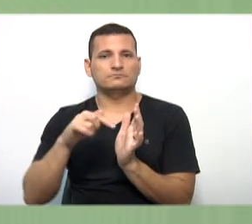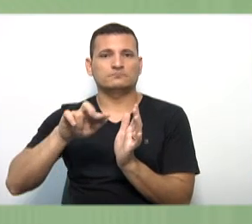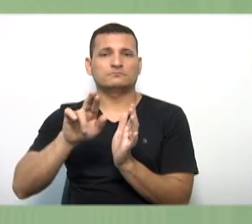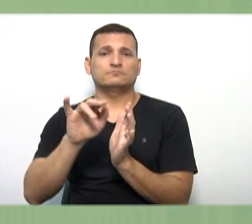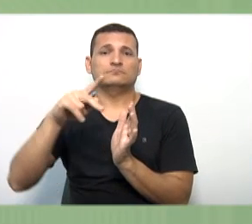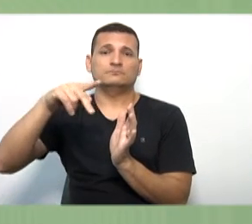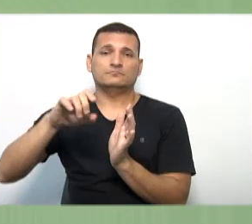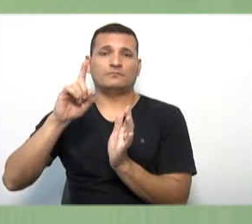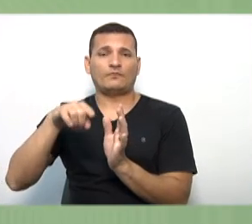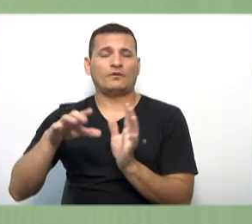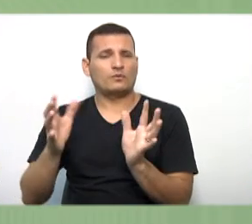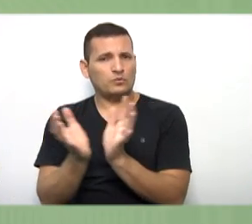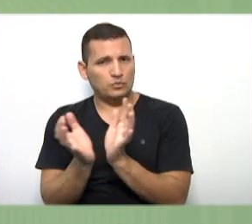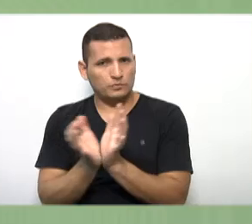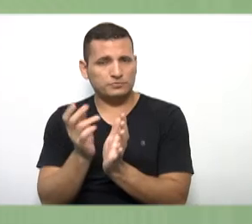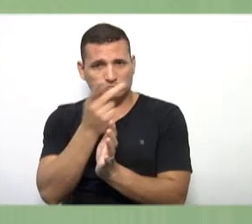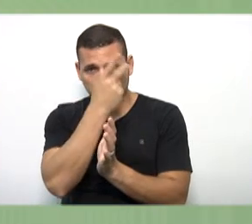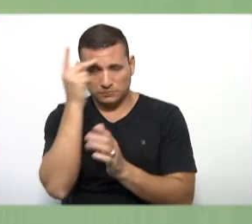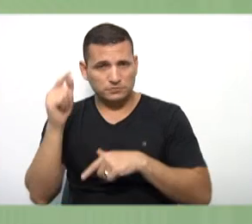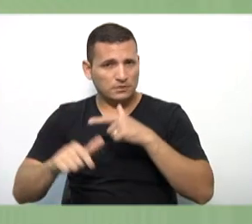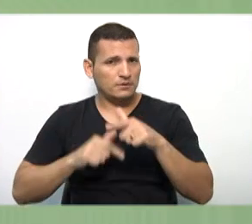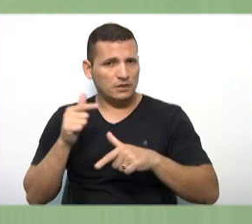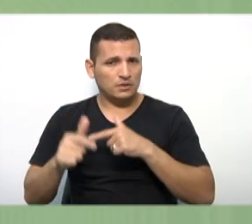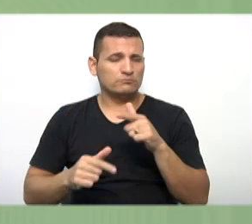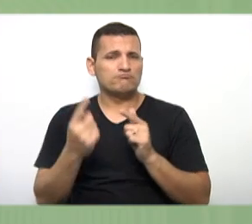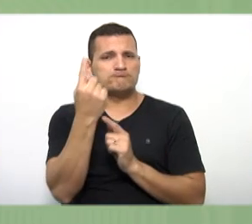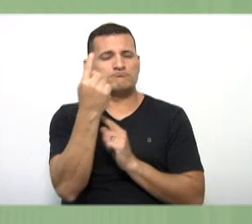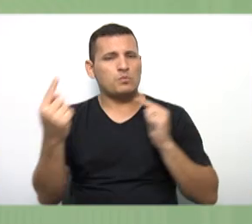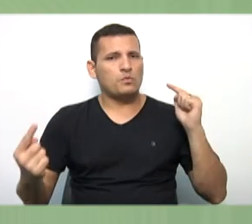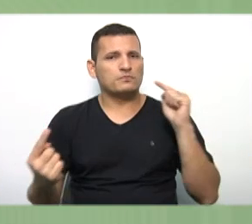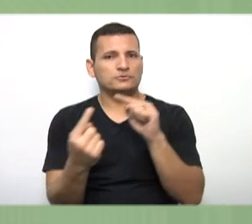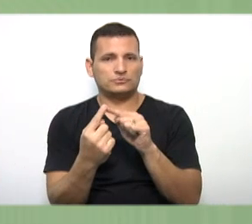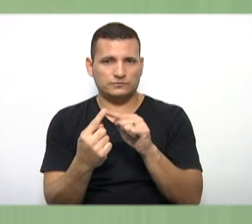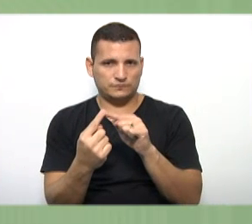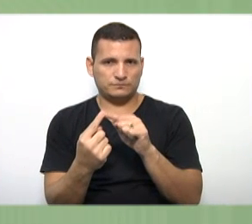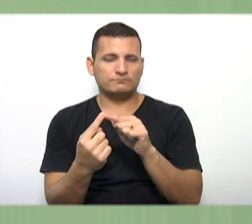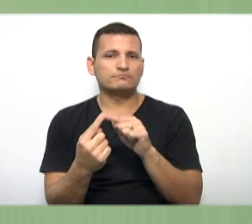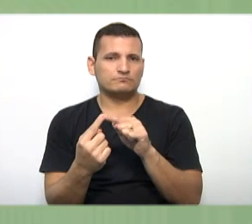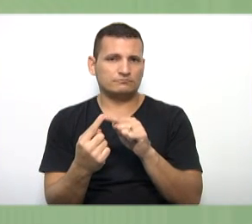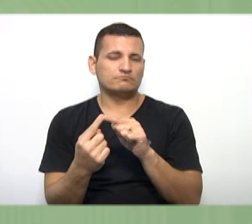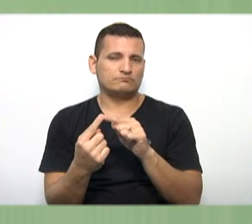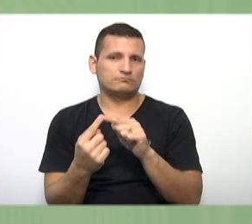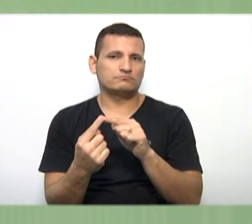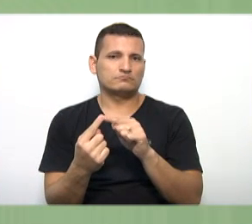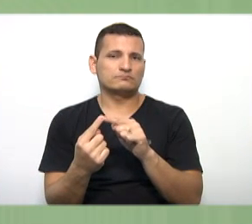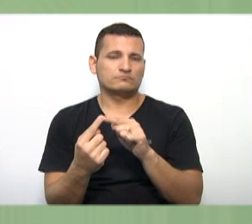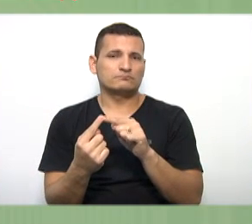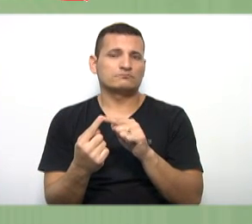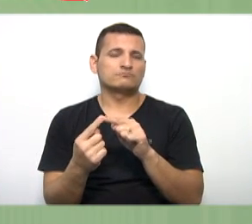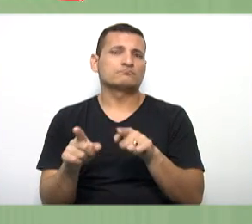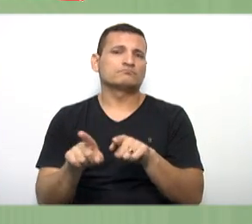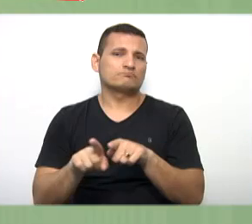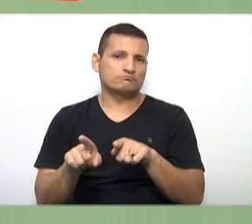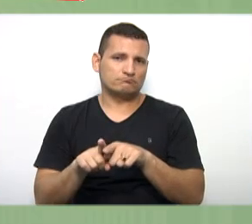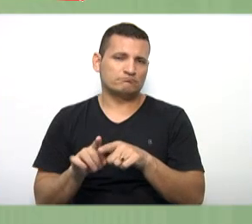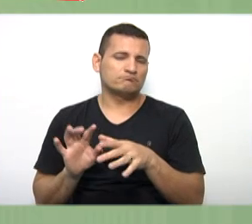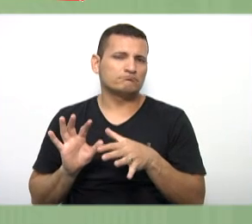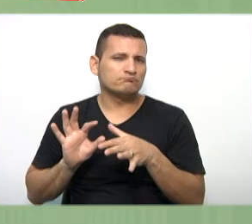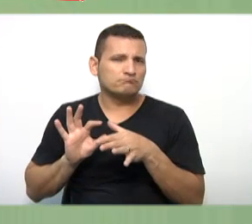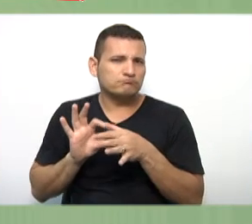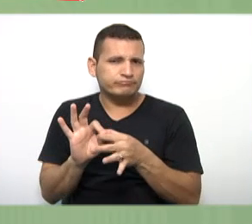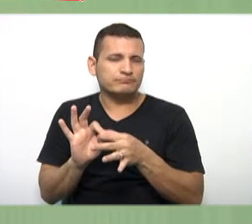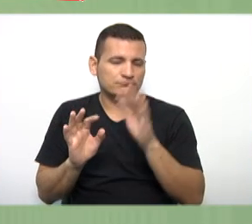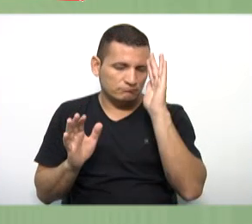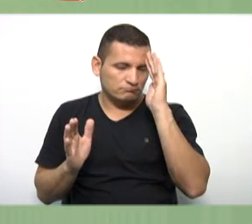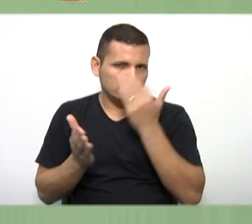grupo de pessoas trabalhando por uma causa comum, com um objetivo definido e unido pelos laços da lealdade e da